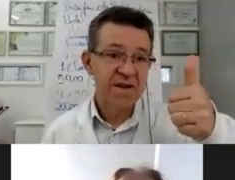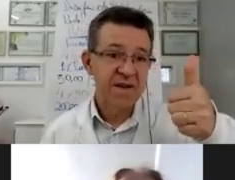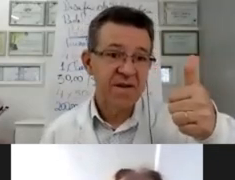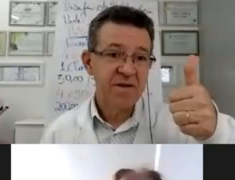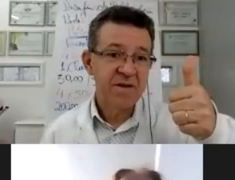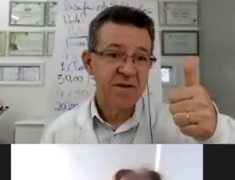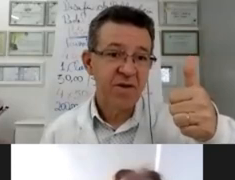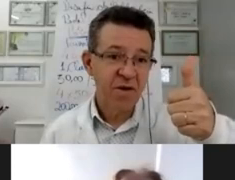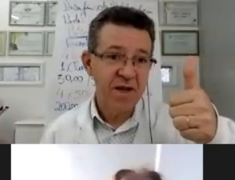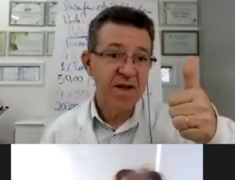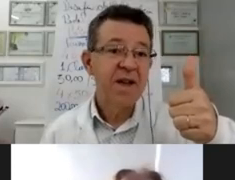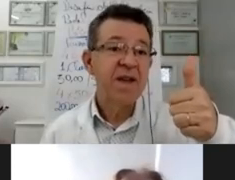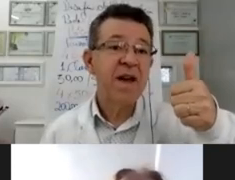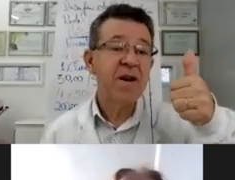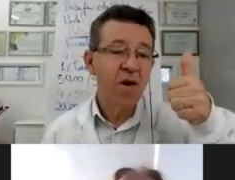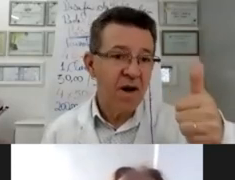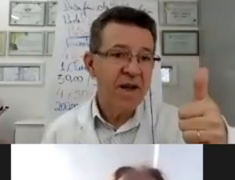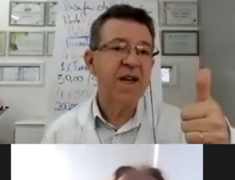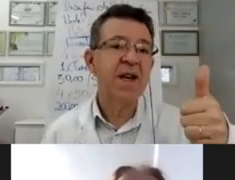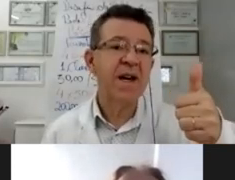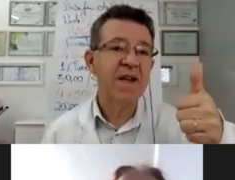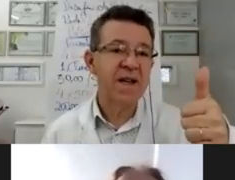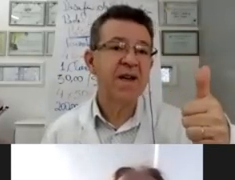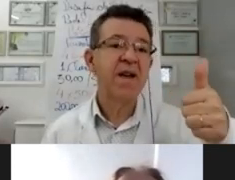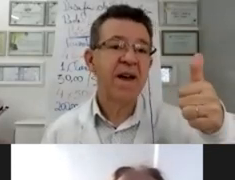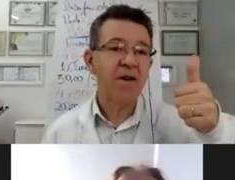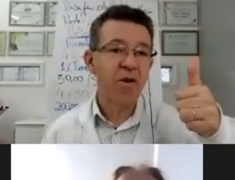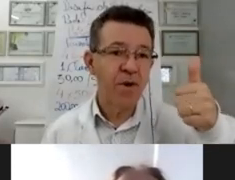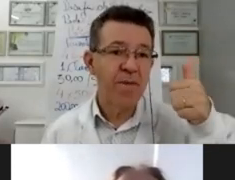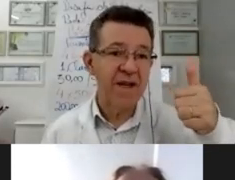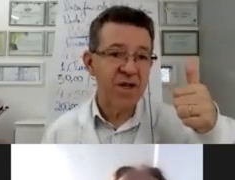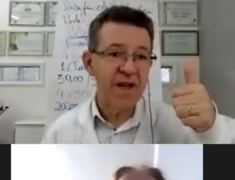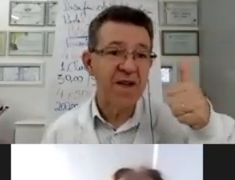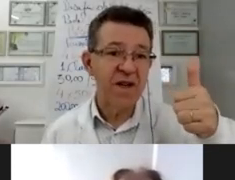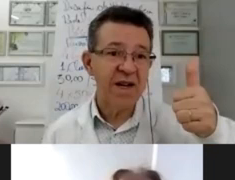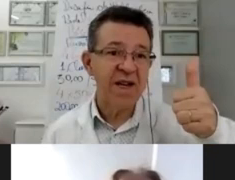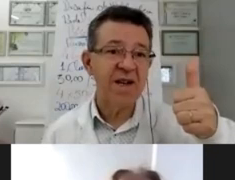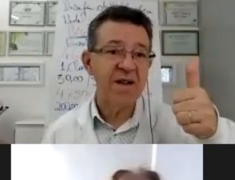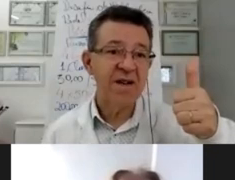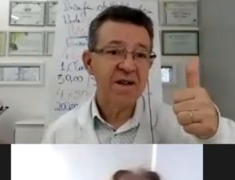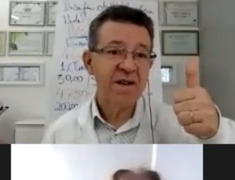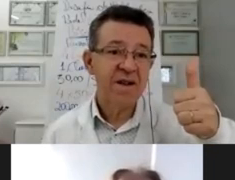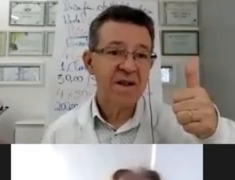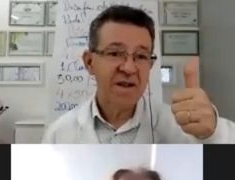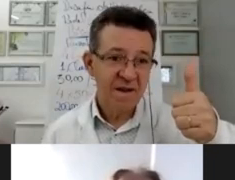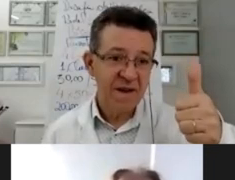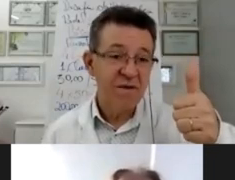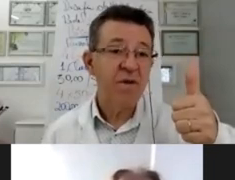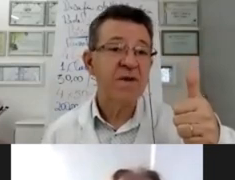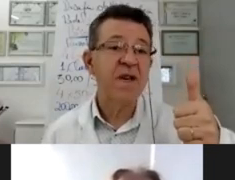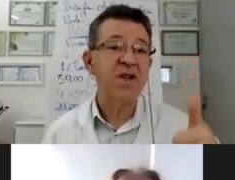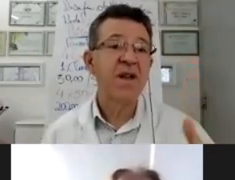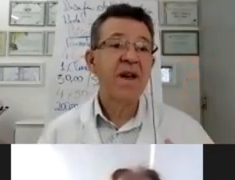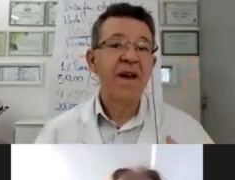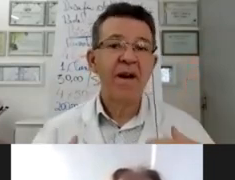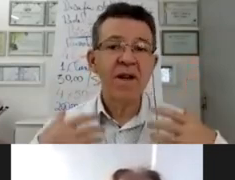Karina? Concorda? E agora que a Ana Karina, ela comprou o MAD. É isso, Ana Karina? Tá vendo?